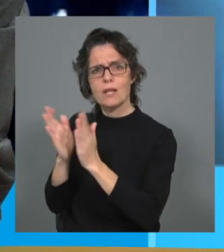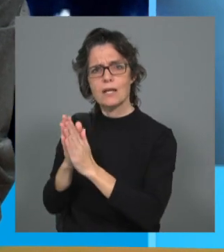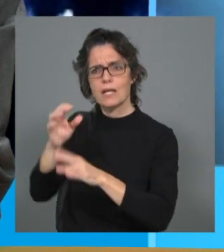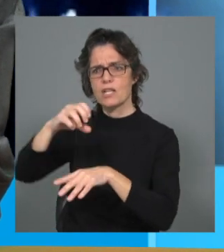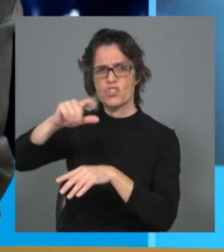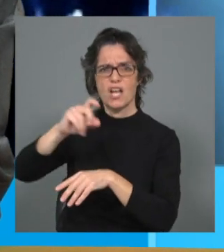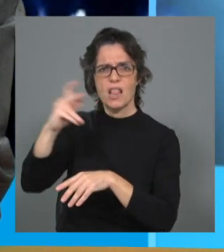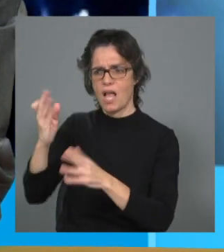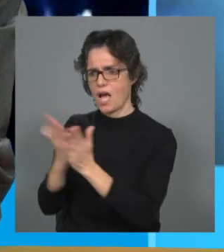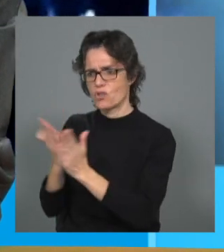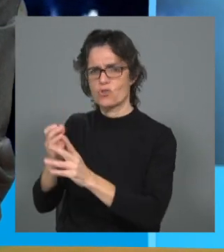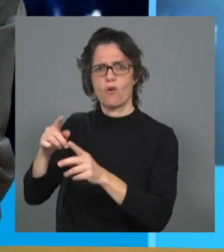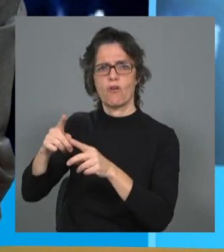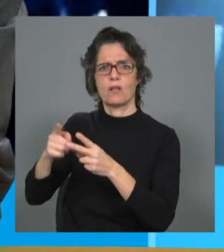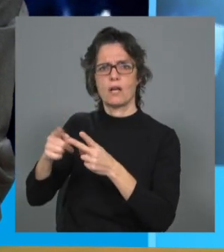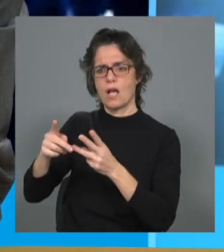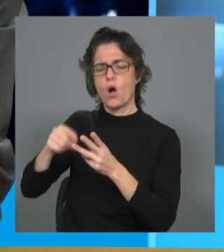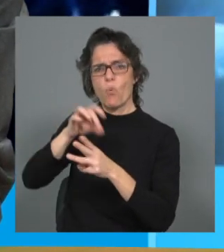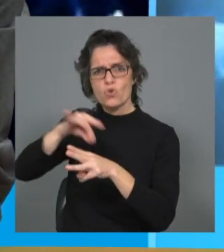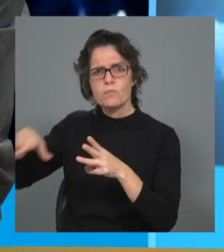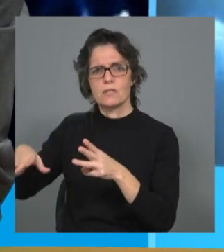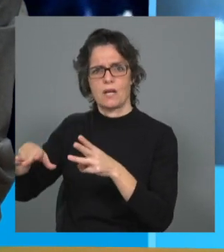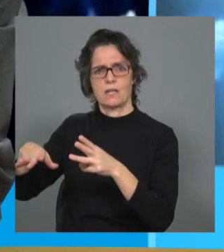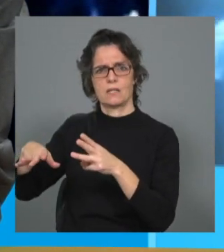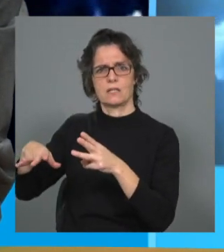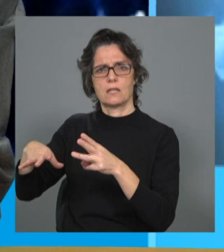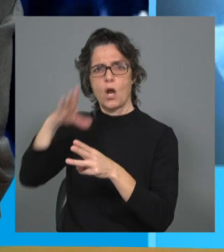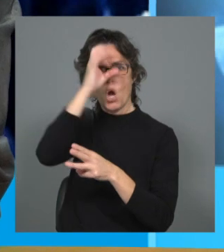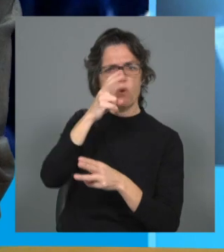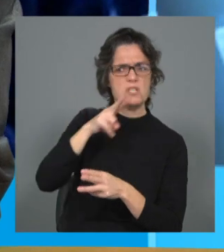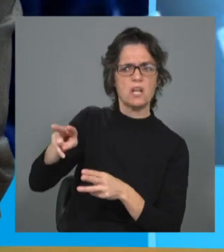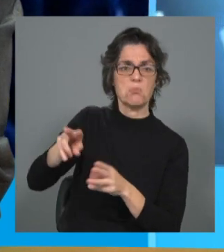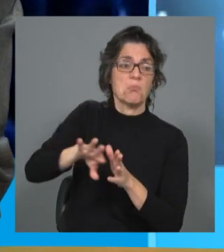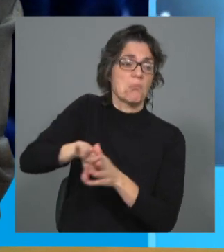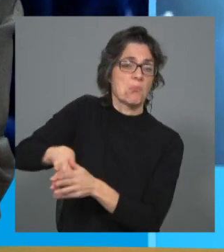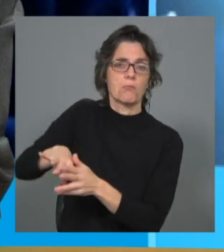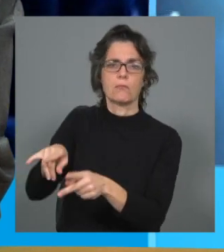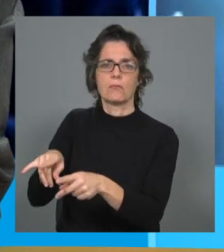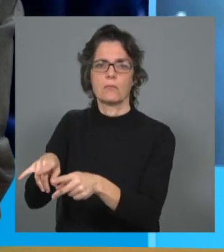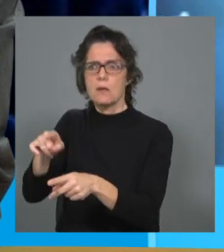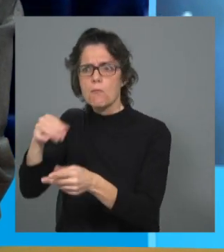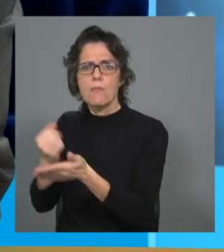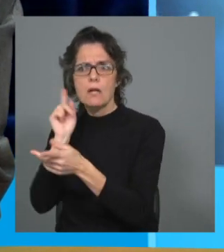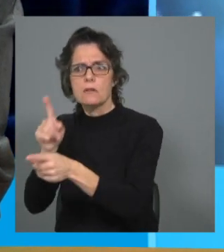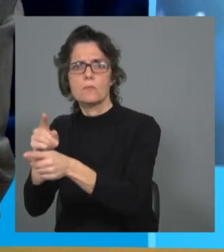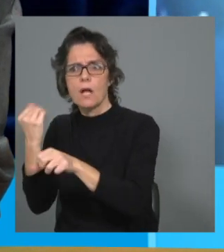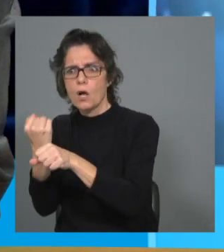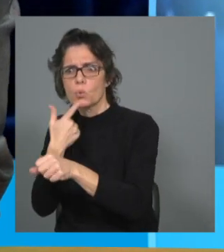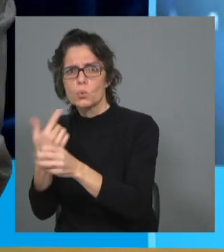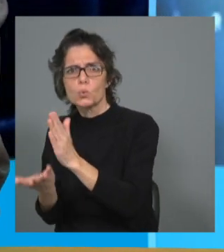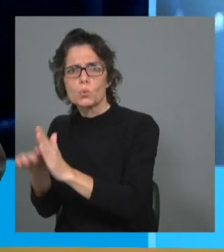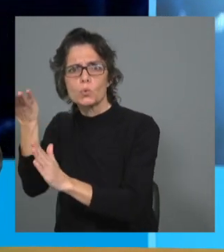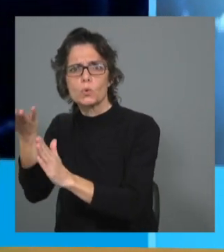nas escolas, nos hospitais. Há um setor social e católico muito importante que nem sempre